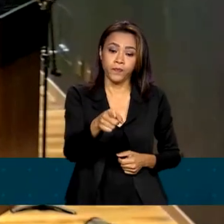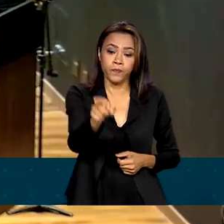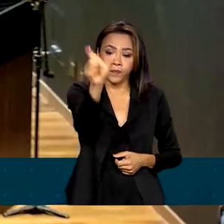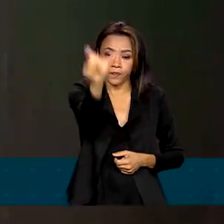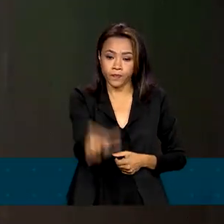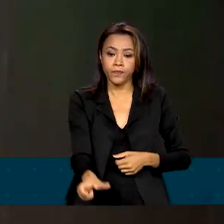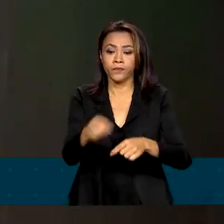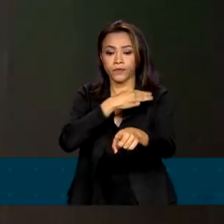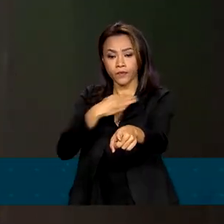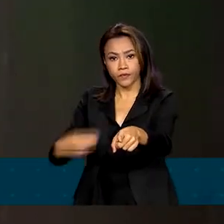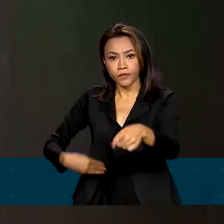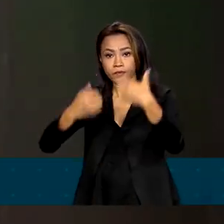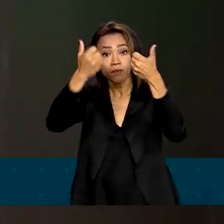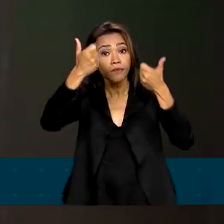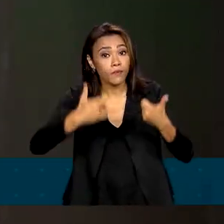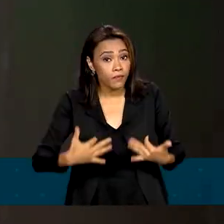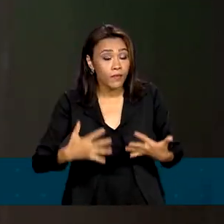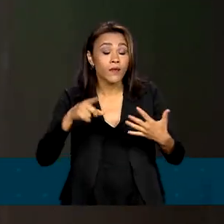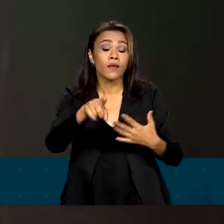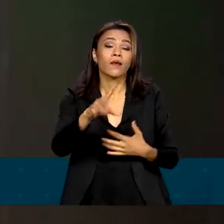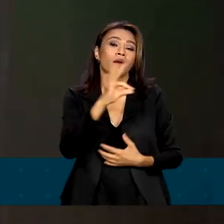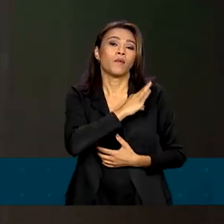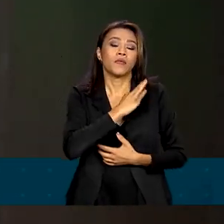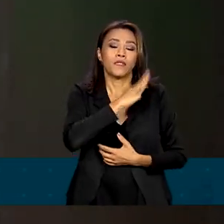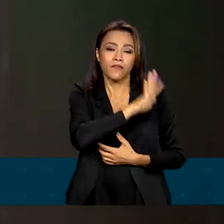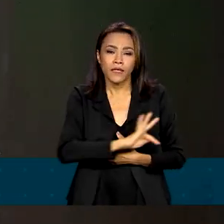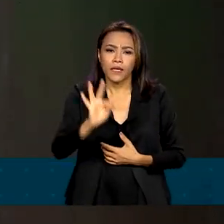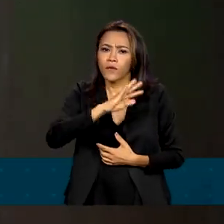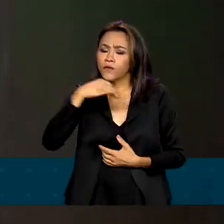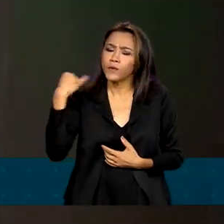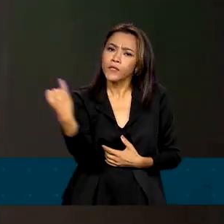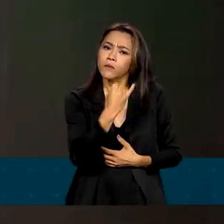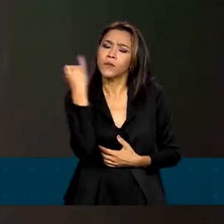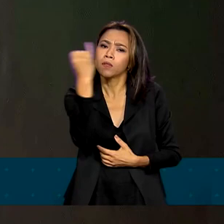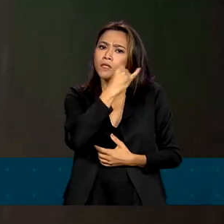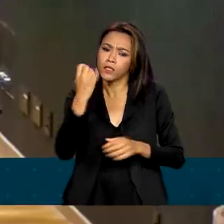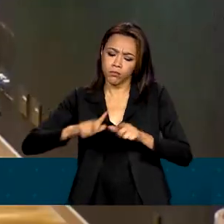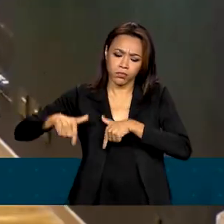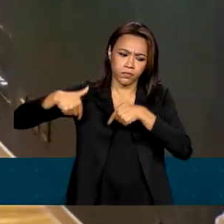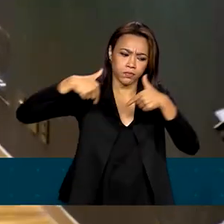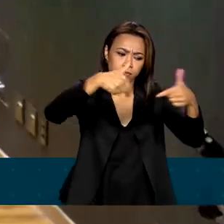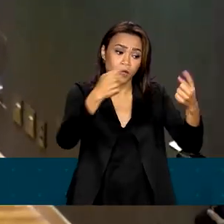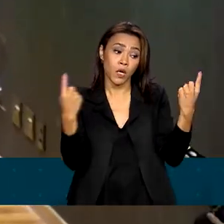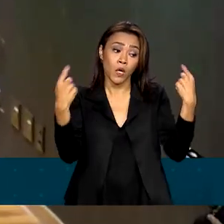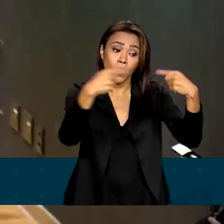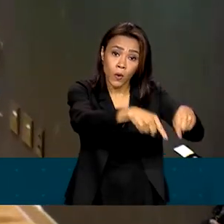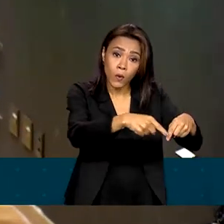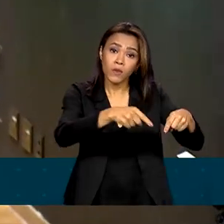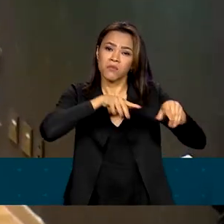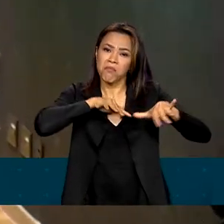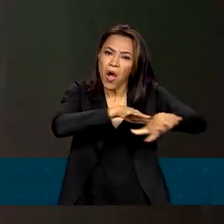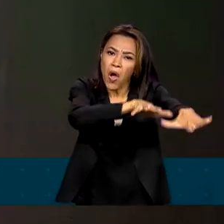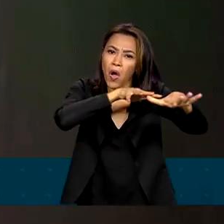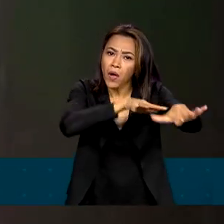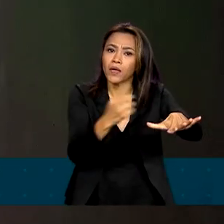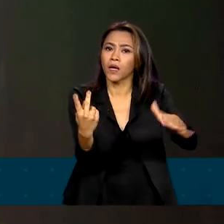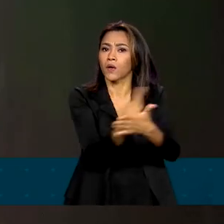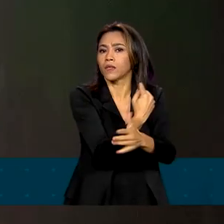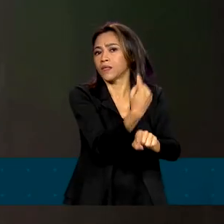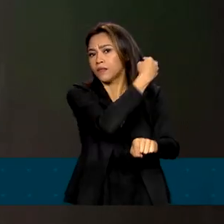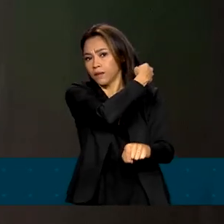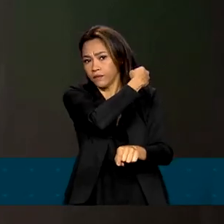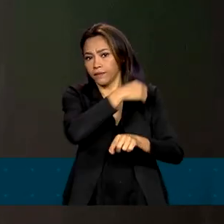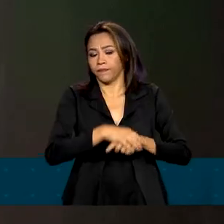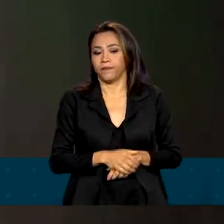a PF foi fundamental no combate aos atos antidemocráticos do último fim de semana. A